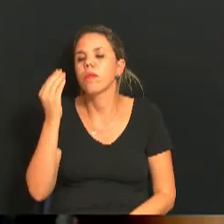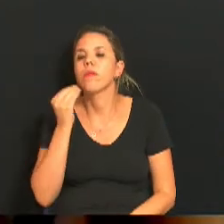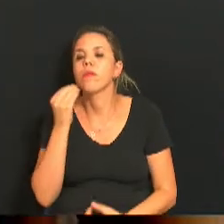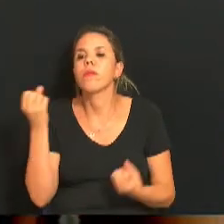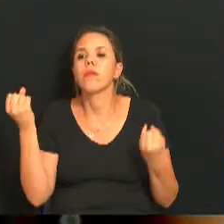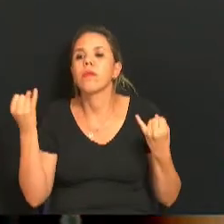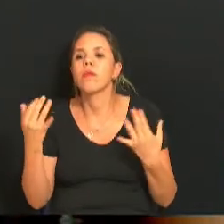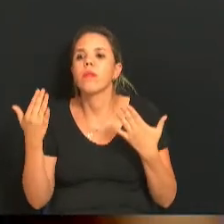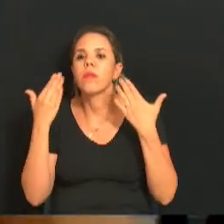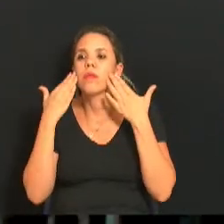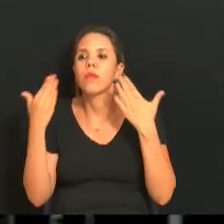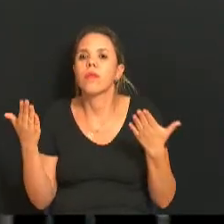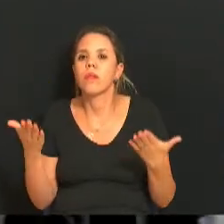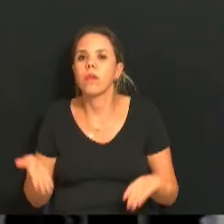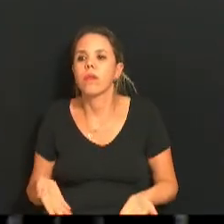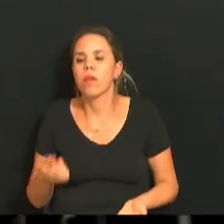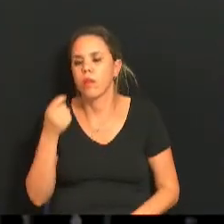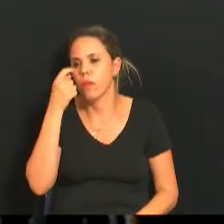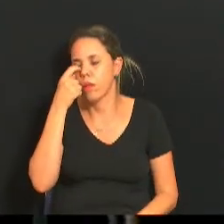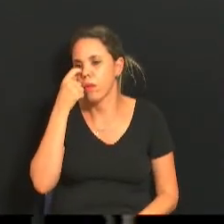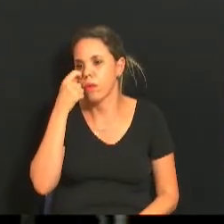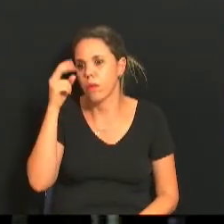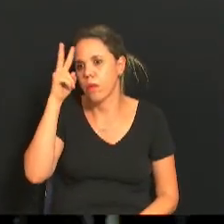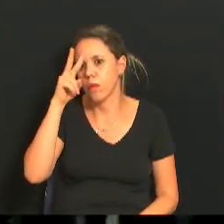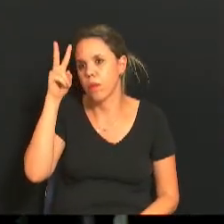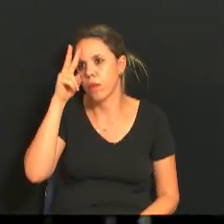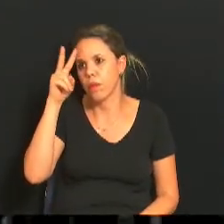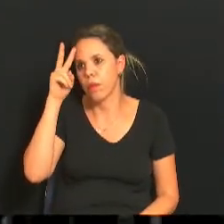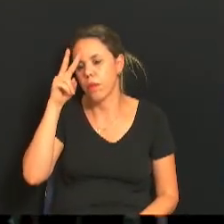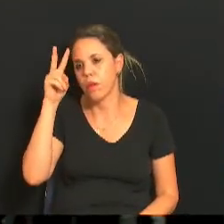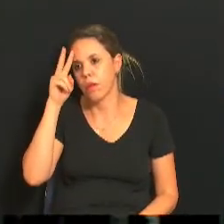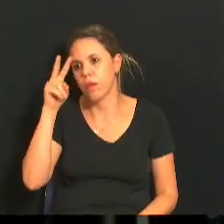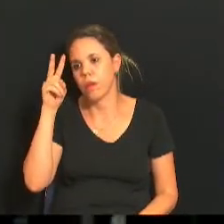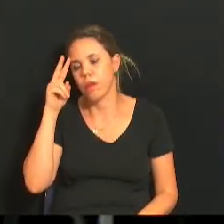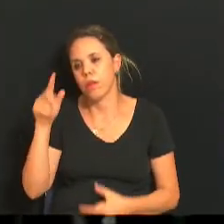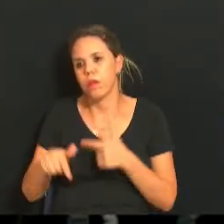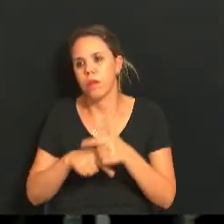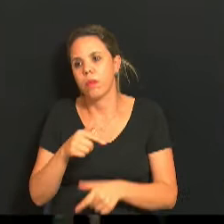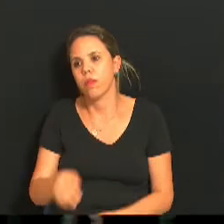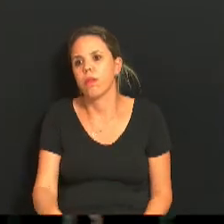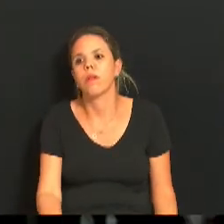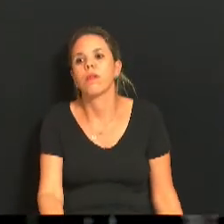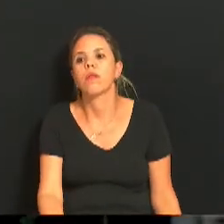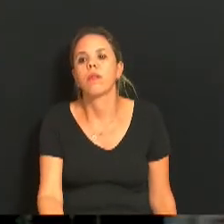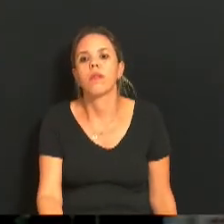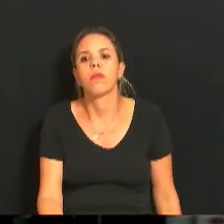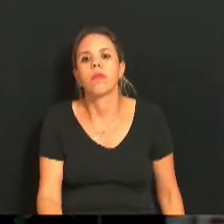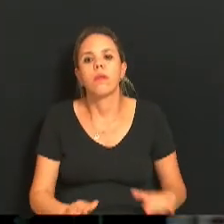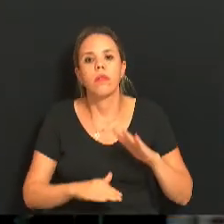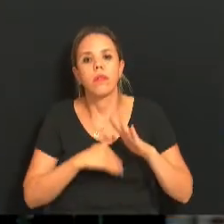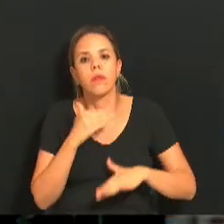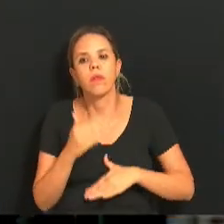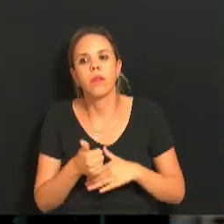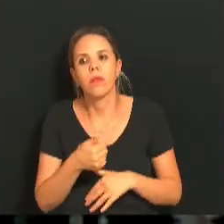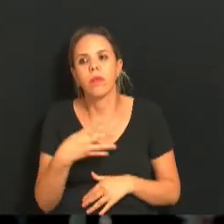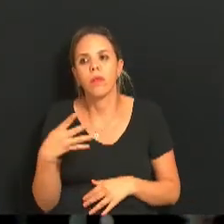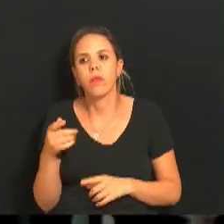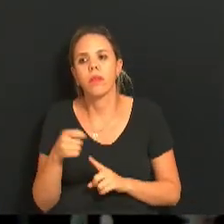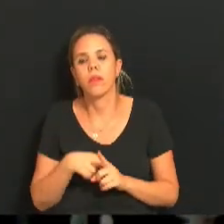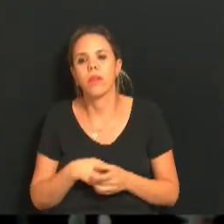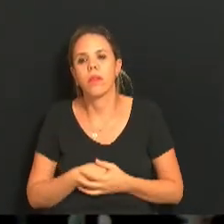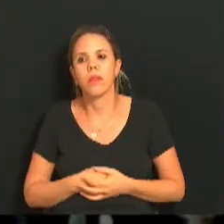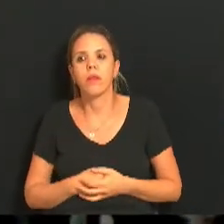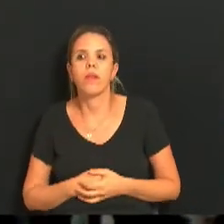poder expor um pouquinho aqui do histórico né de todo esse trabalho que nós estamos desenvolvendo nos últimos 14 meses